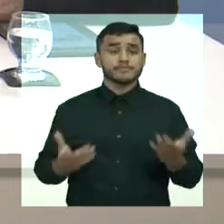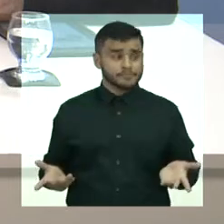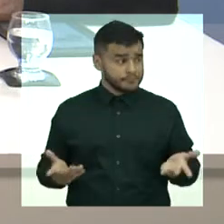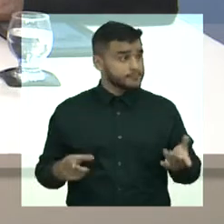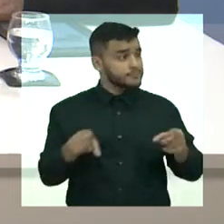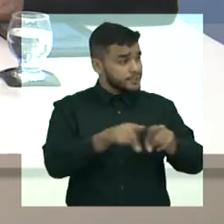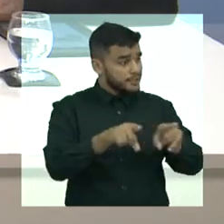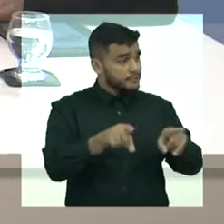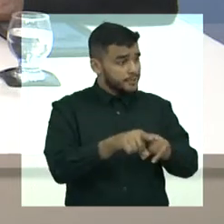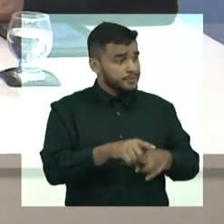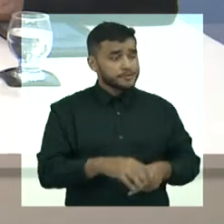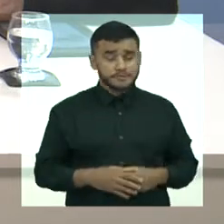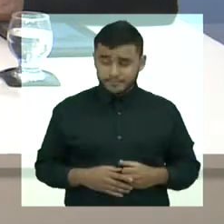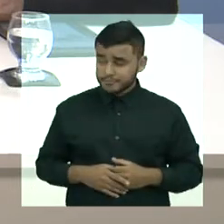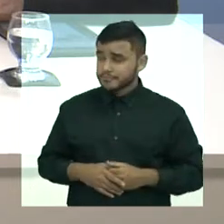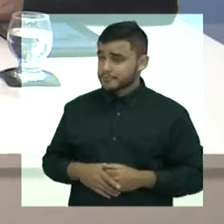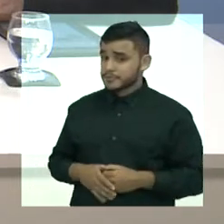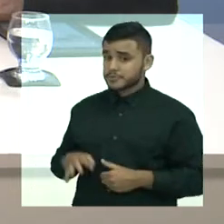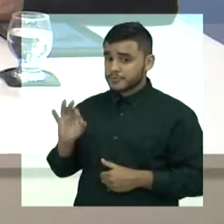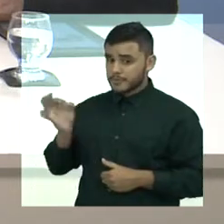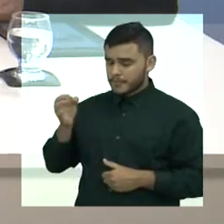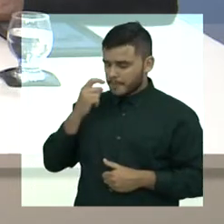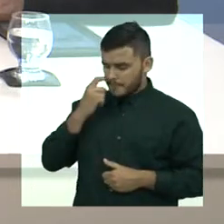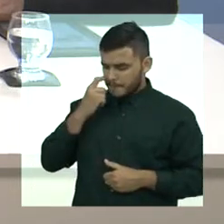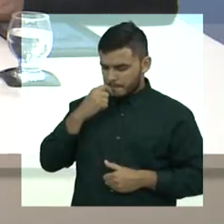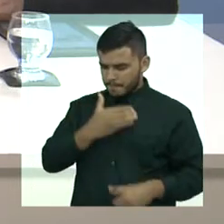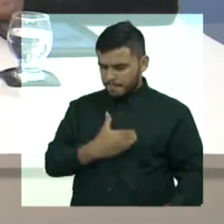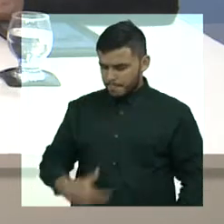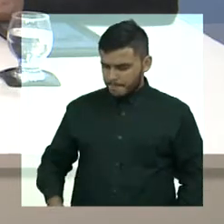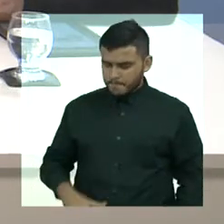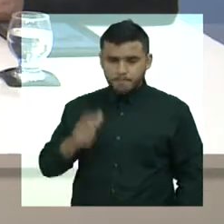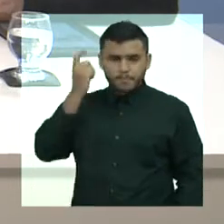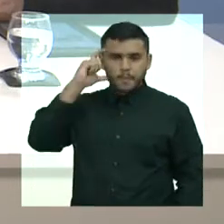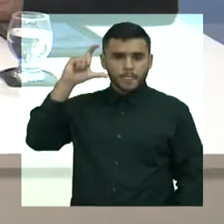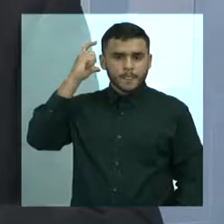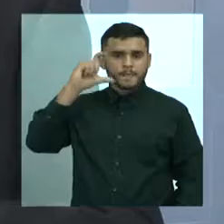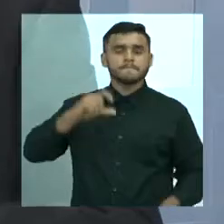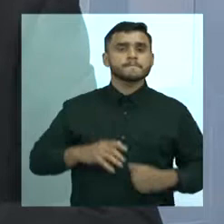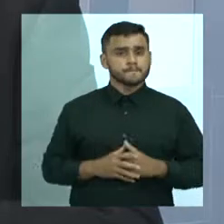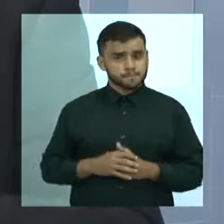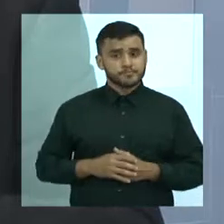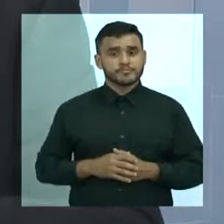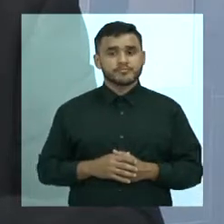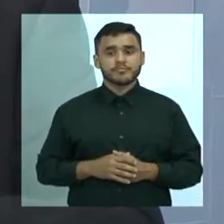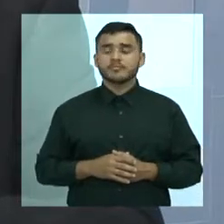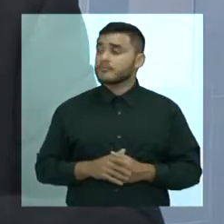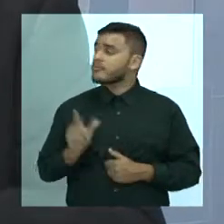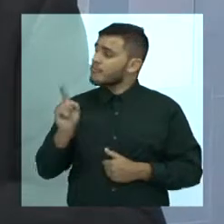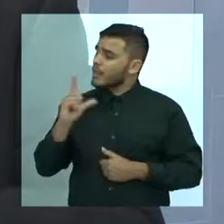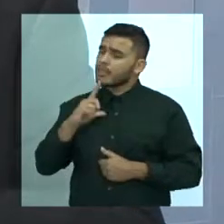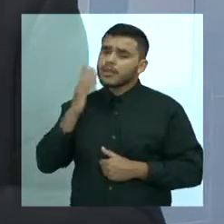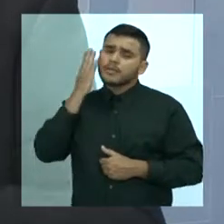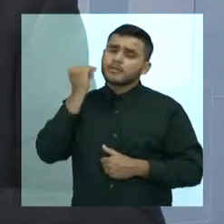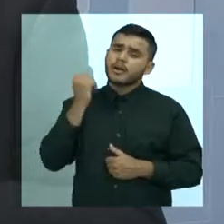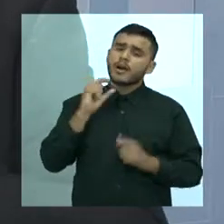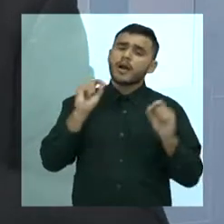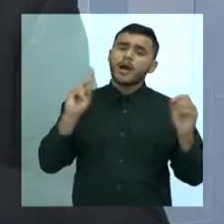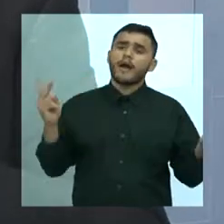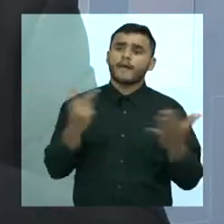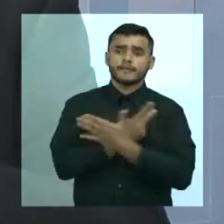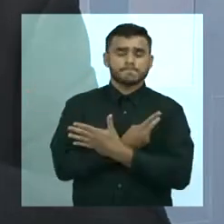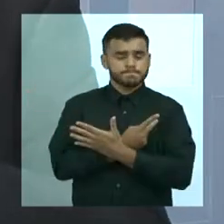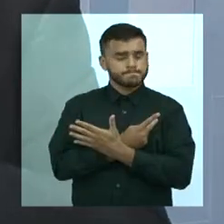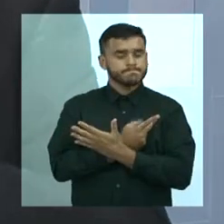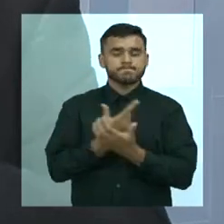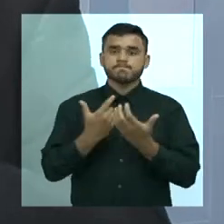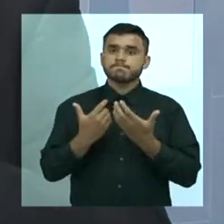Camilo participou, desculpe, o governador Cid, mas você notava o Cid abatido. Naquela questão ali, houve um rompimento não